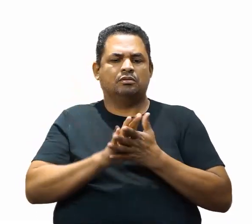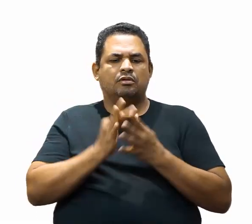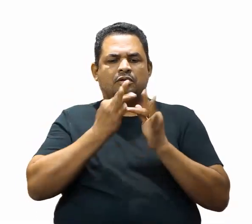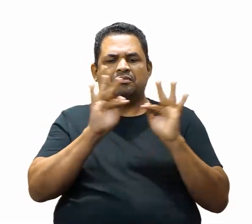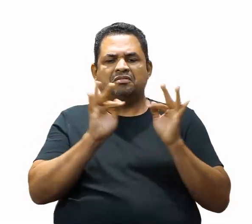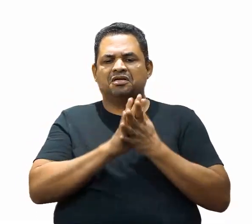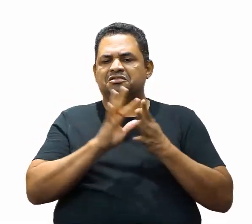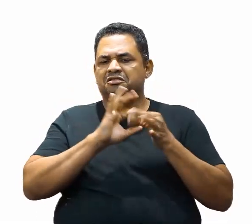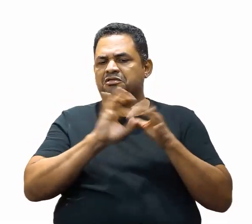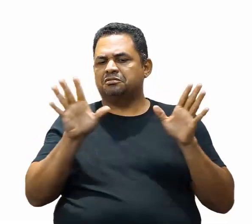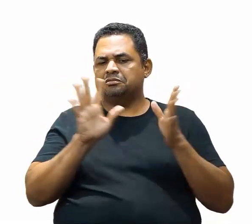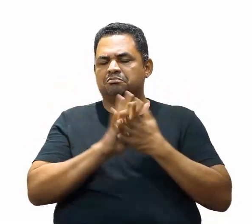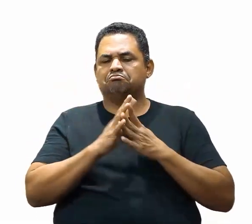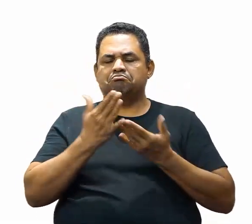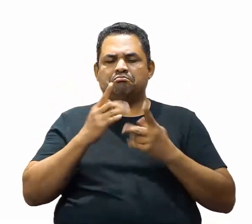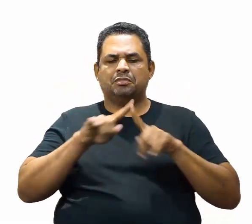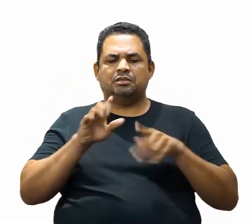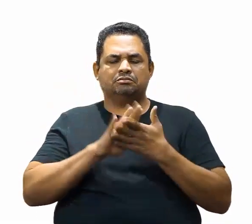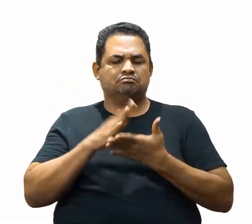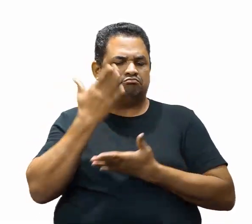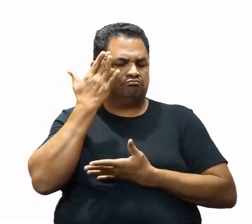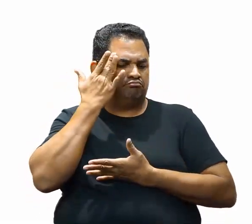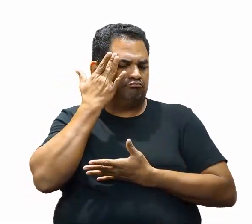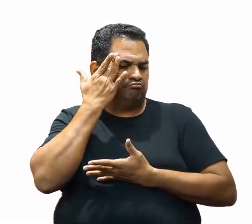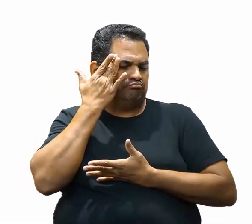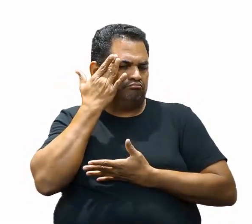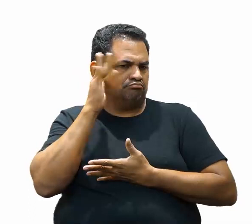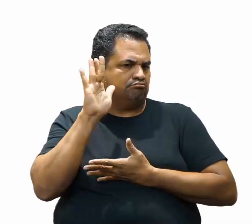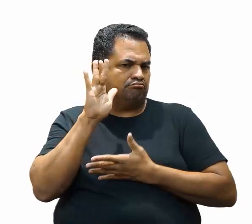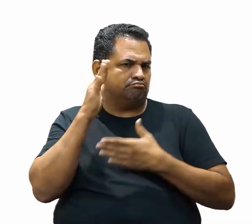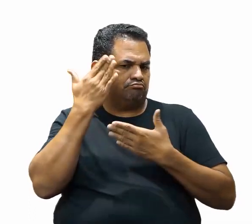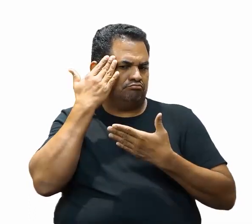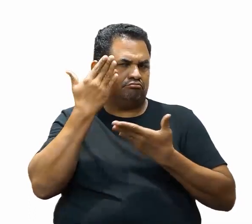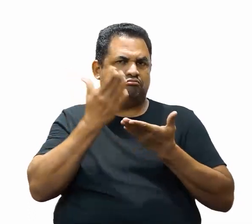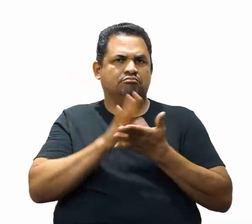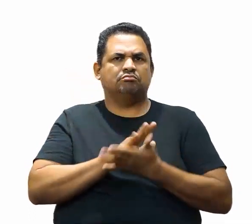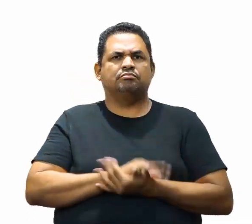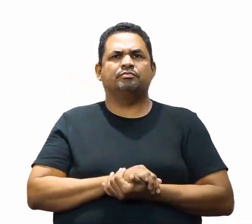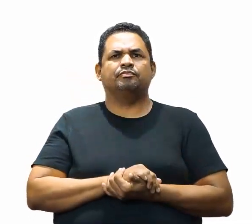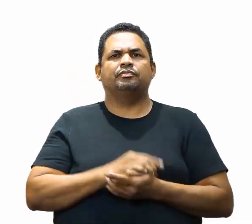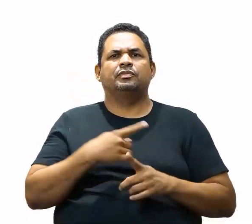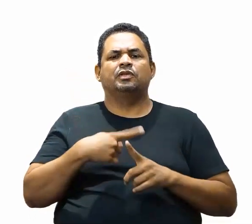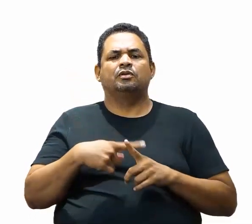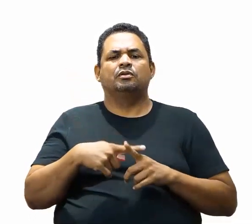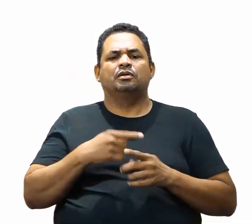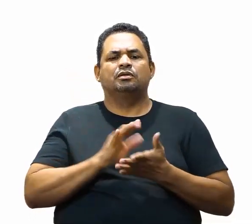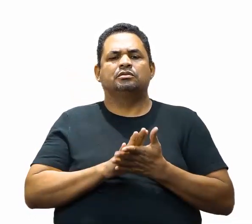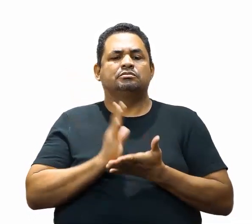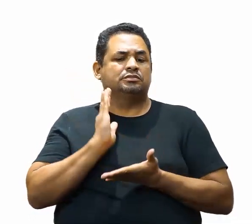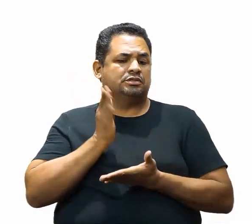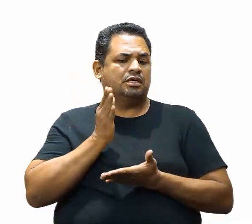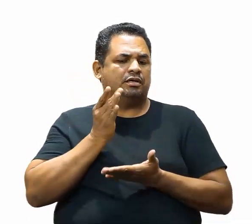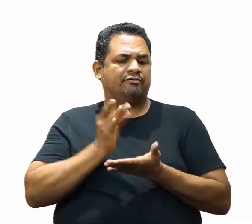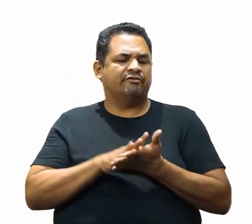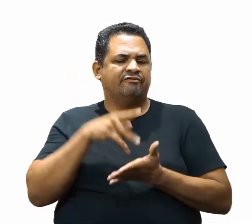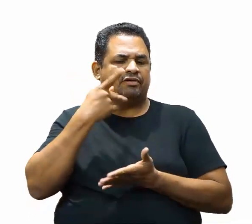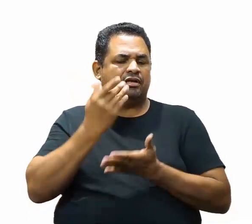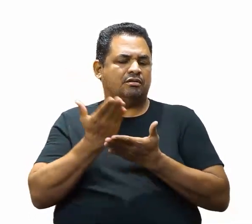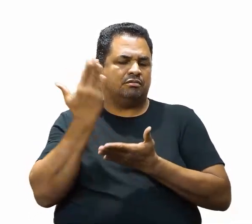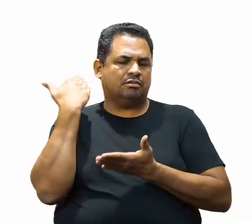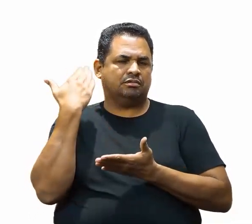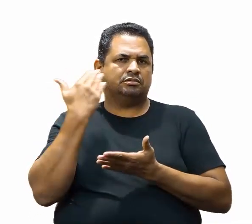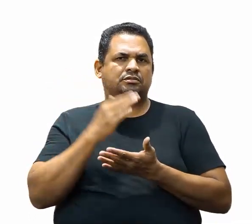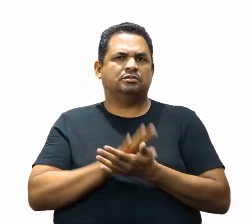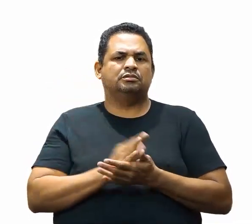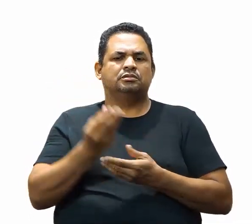entende, mas através do contexto a gente é bem identificável. É porque, na verdade, já foi dito anteriormente, não é? Isso. Então, dentro